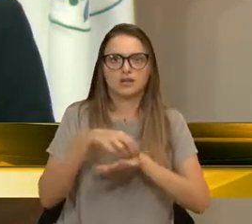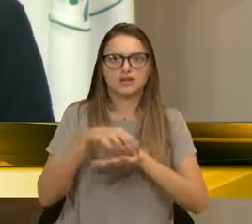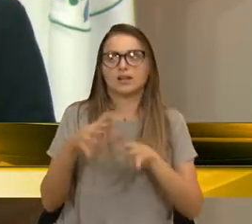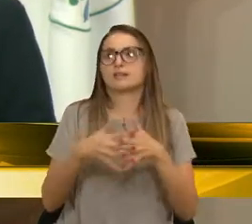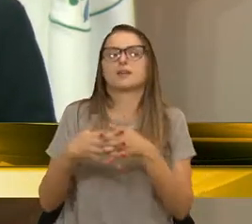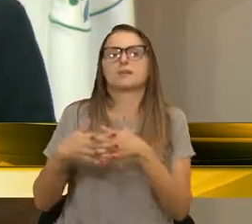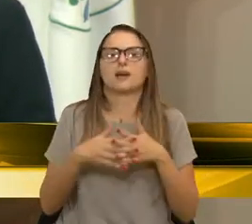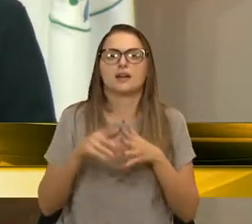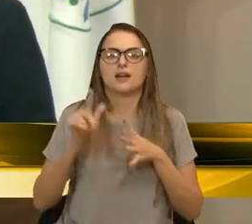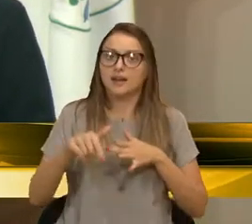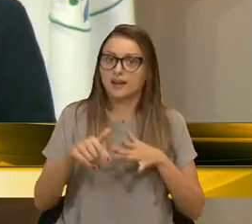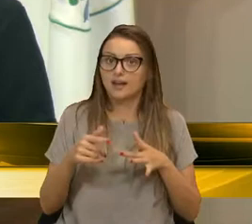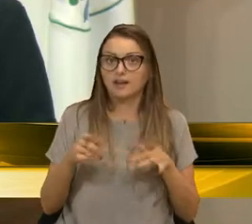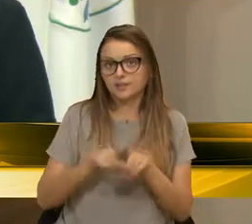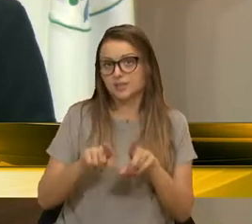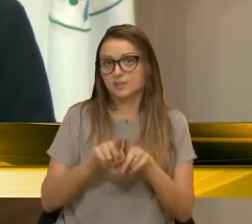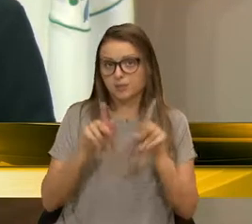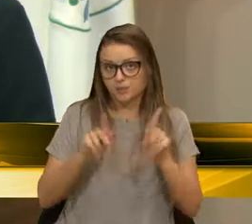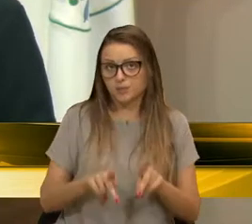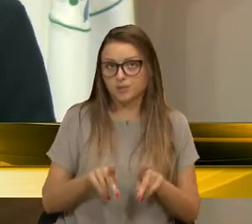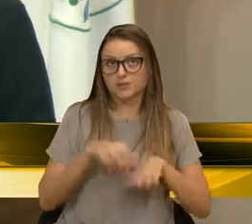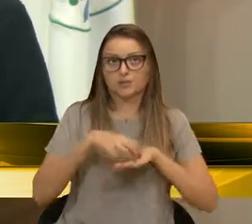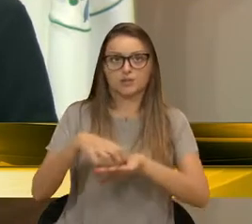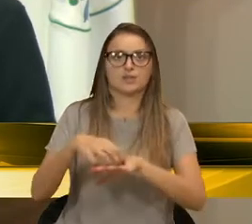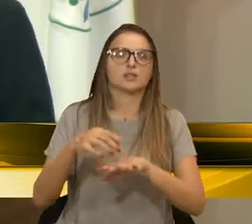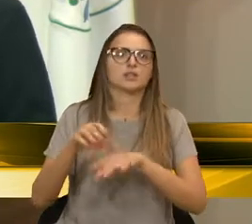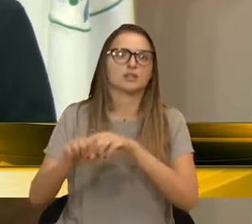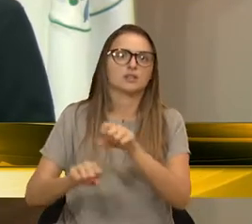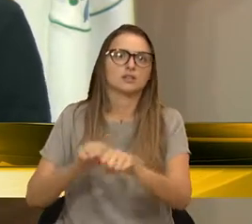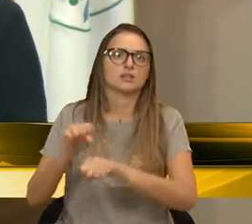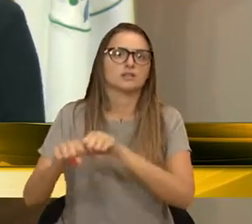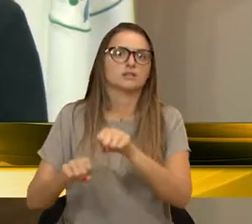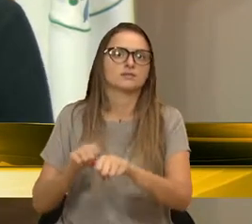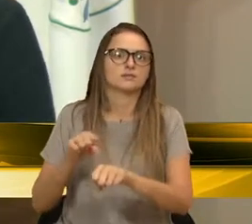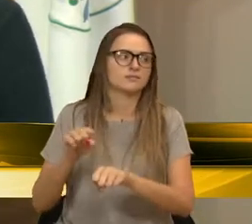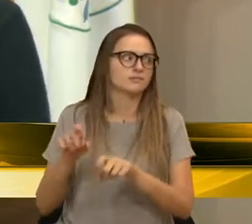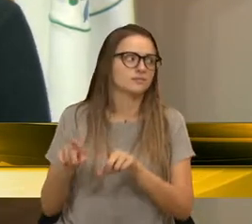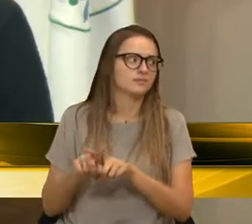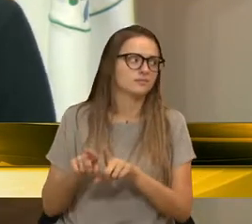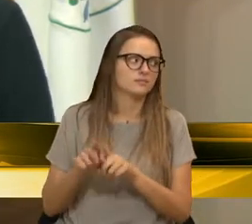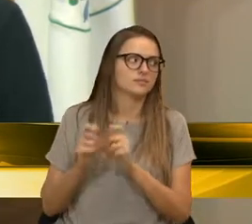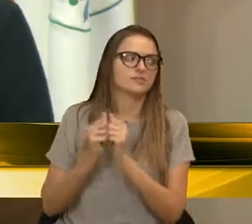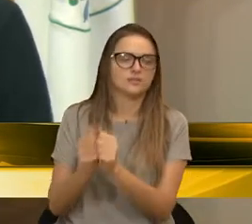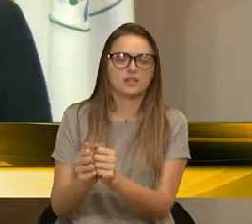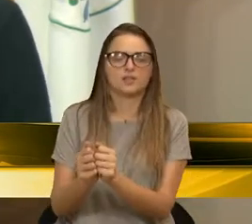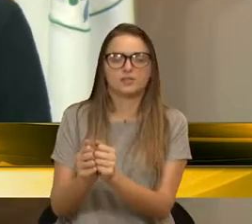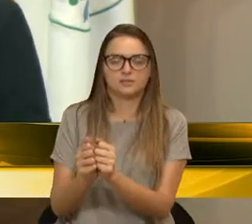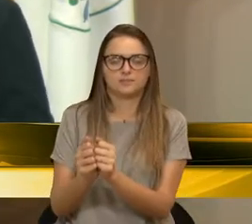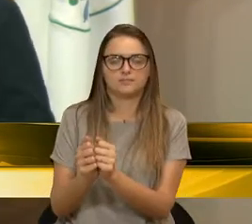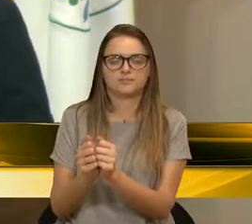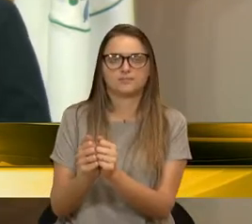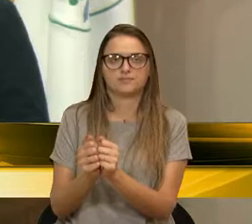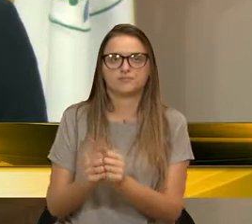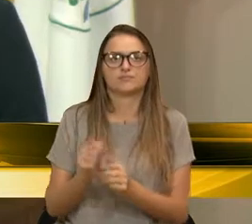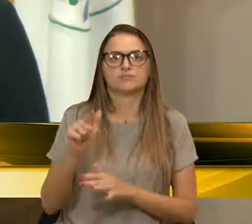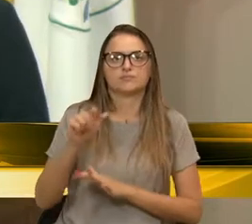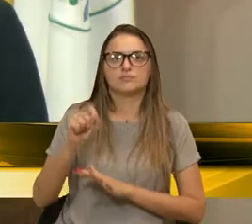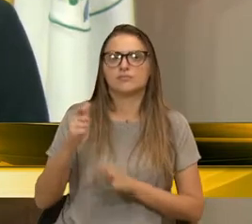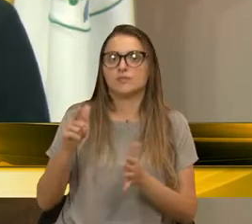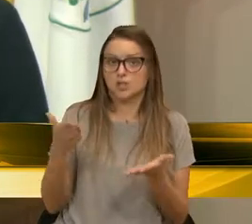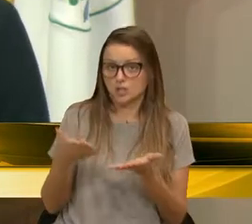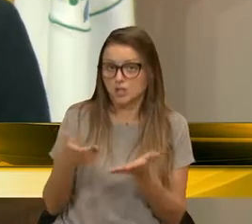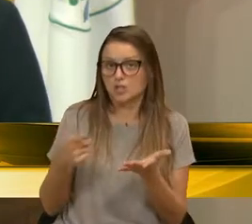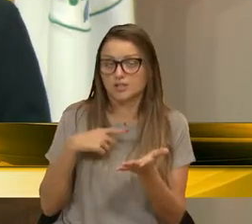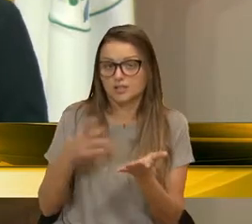esse desenvolvimento do Plano Municipal Cicloviário, ele passa pela Secretaria de Planejamento, que já tem estudos